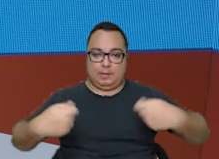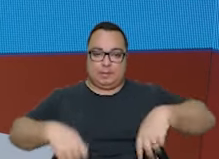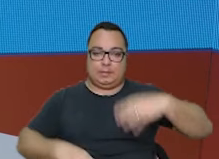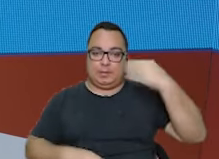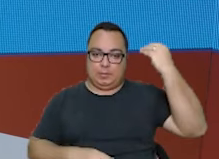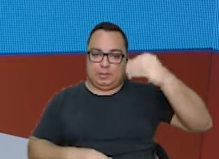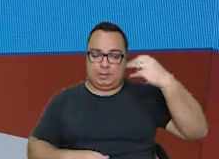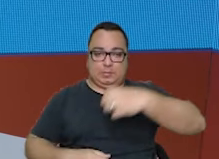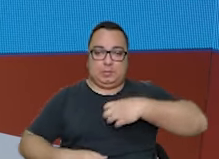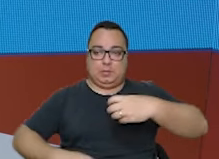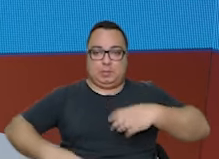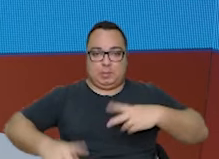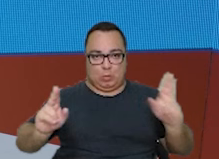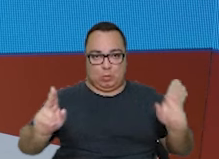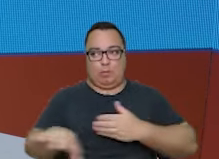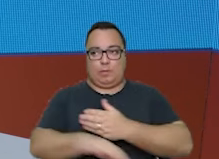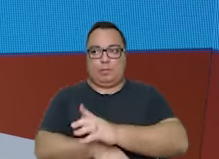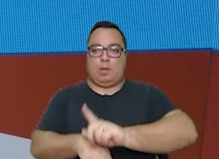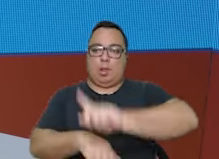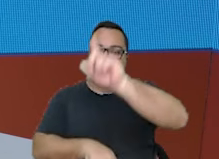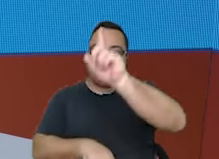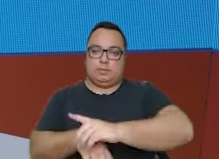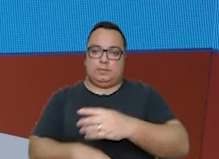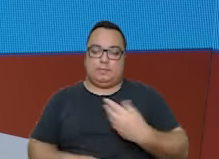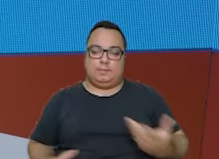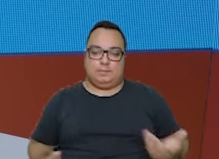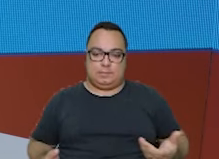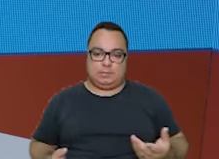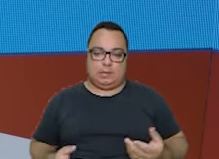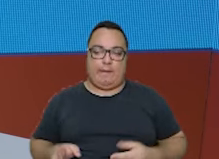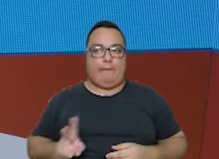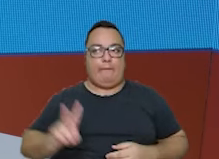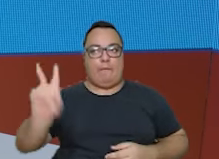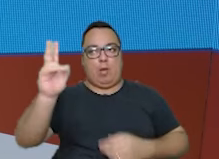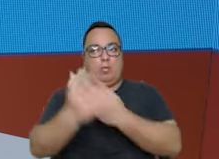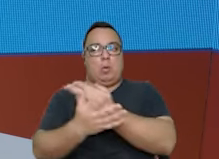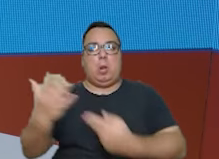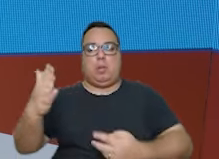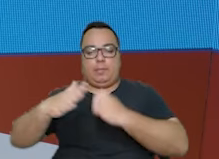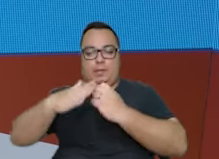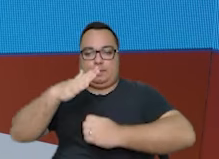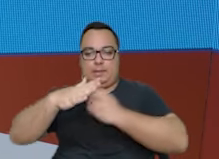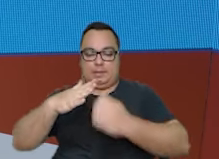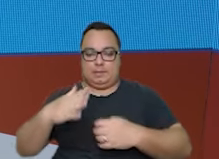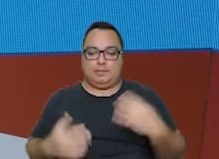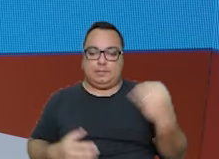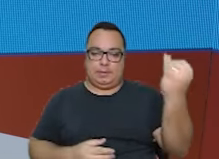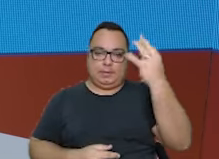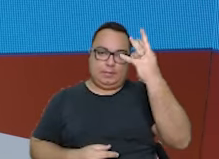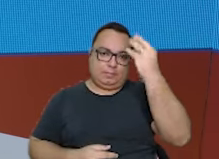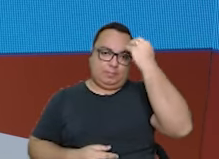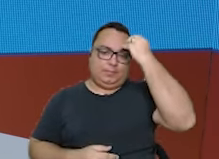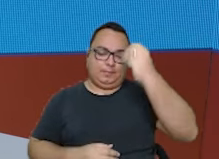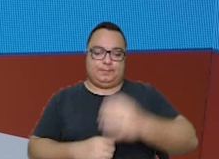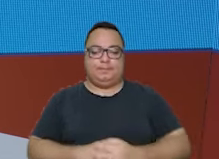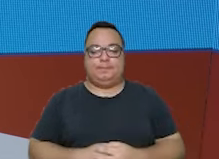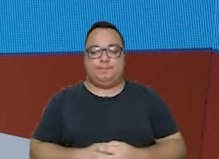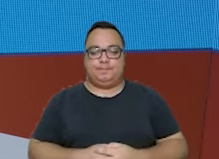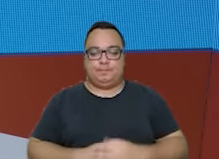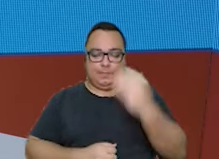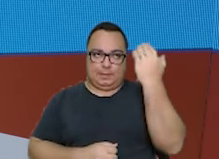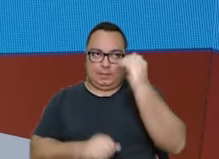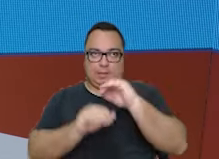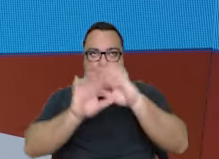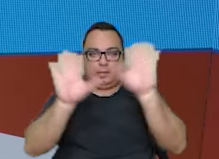mesmo né porque ele tá relacionando com os valores da sua empresa né então acho que é importante entender isso também Ach Traz esse olhar